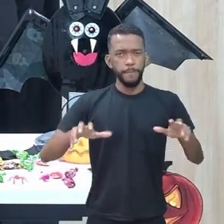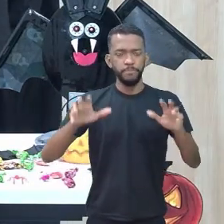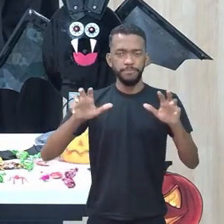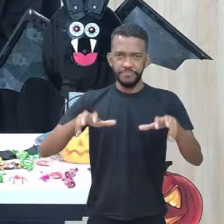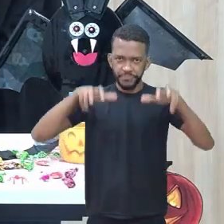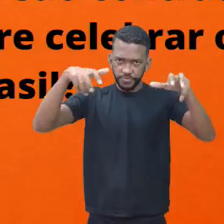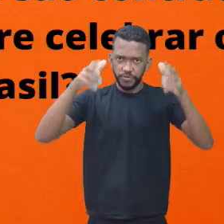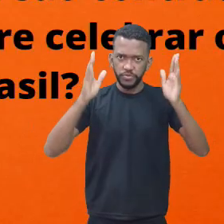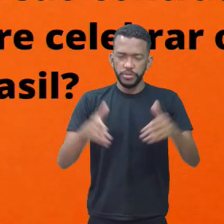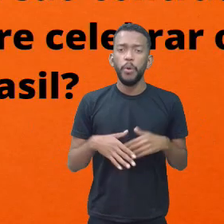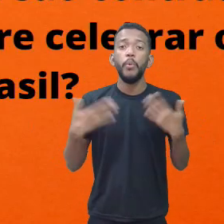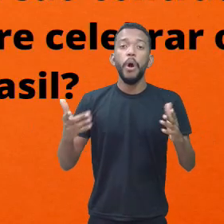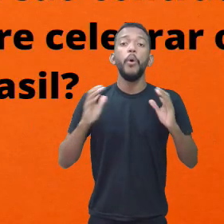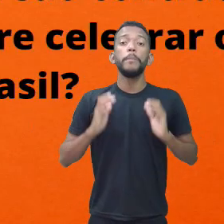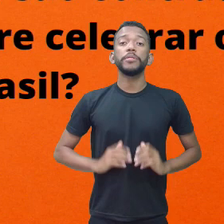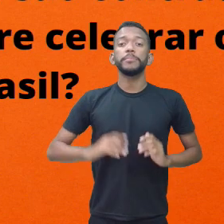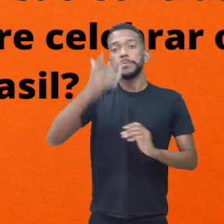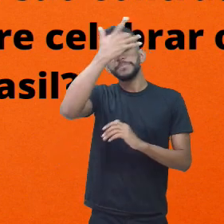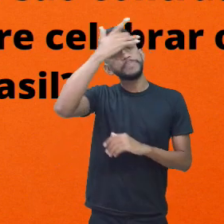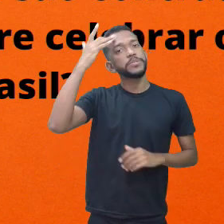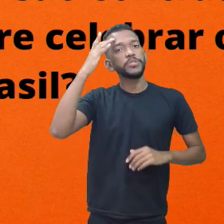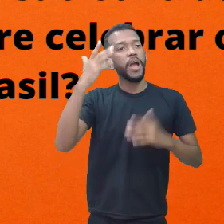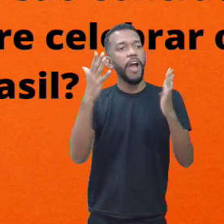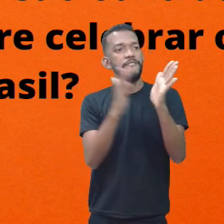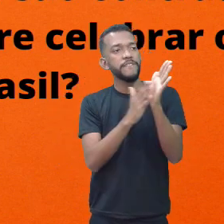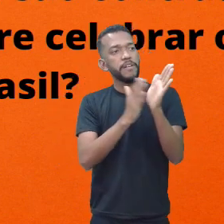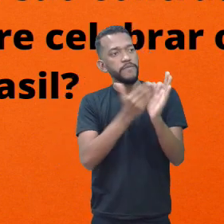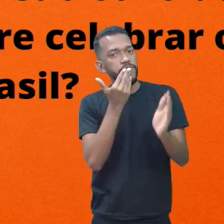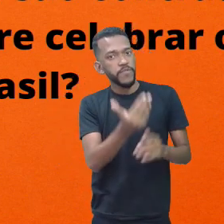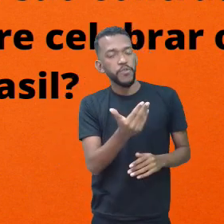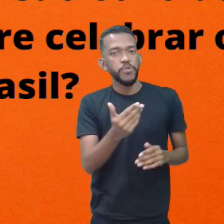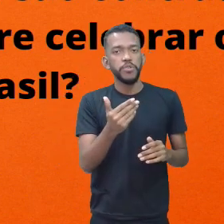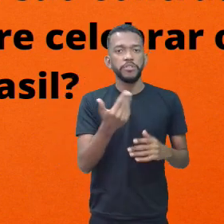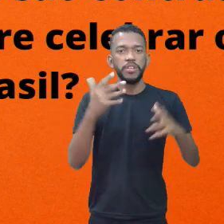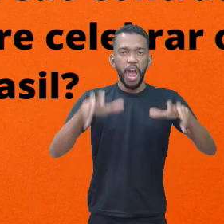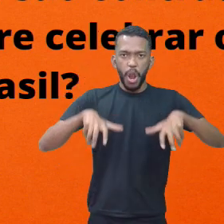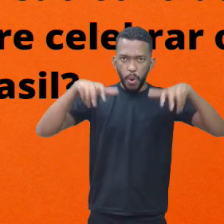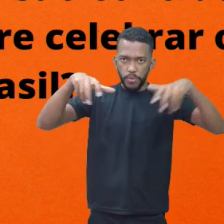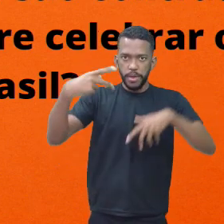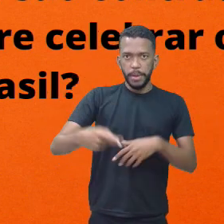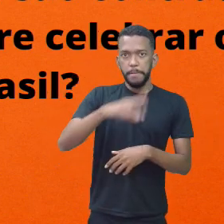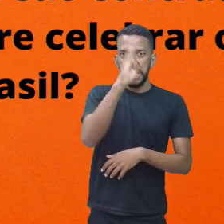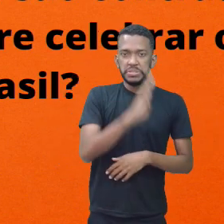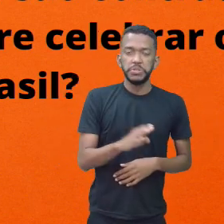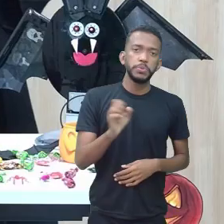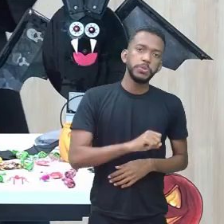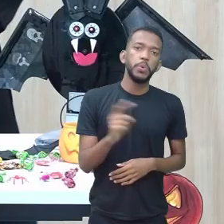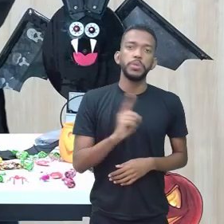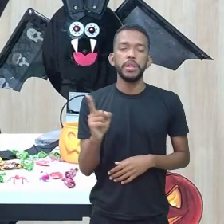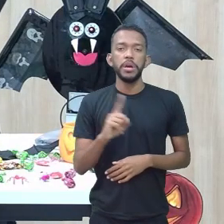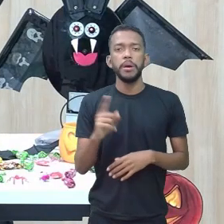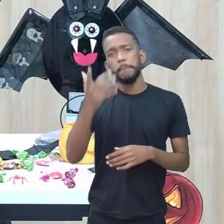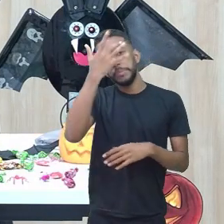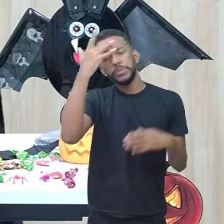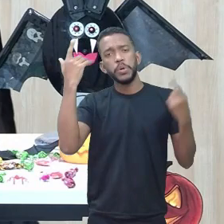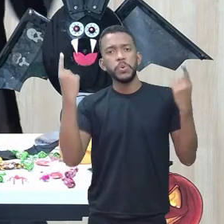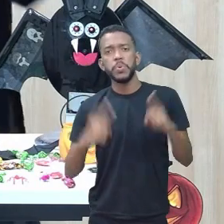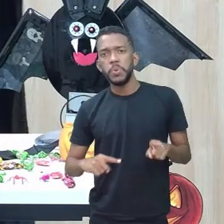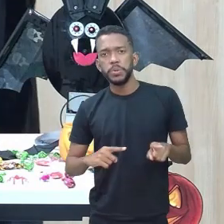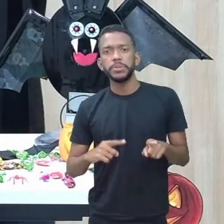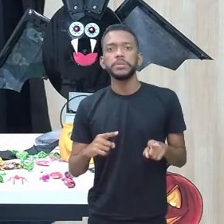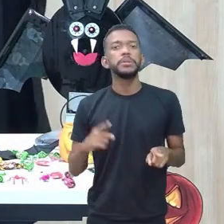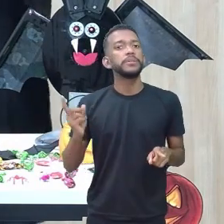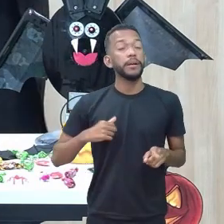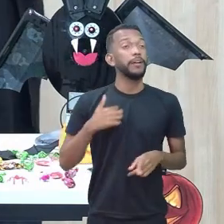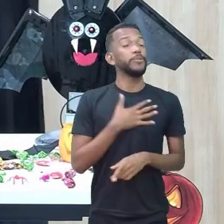as atitudes das pessoas a favor da celebração do Halloween no Brasil? E as pessoas que são contra também. Ah, professor, eu gosto de Halloween,